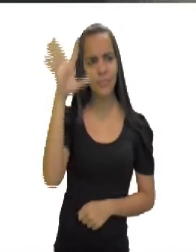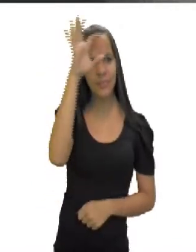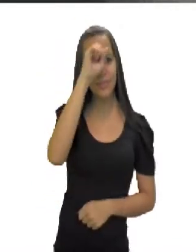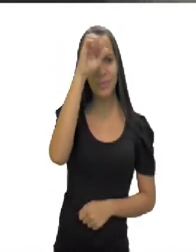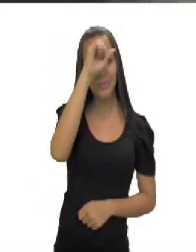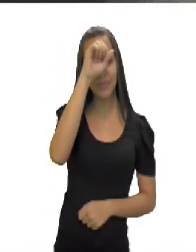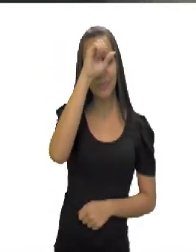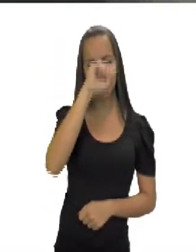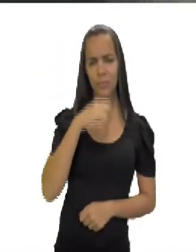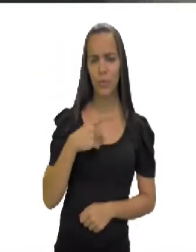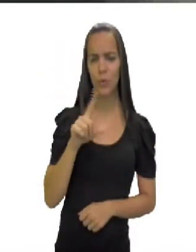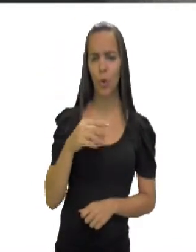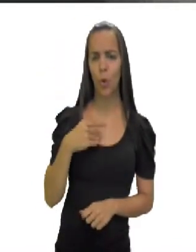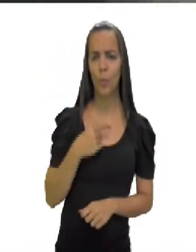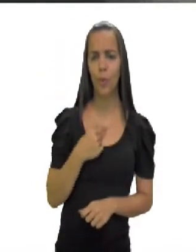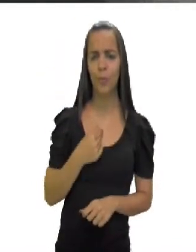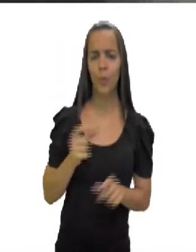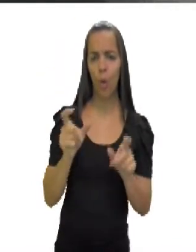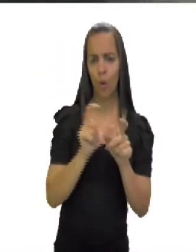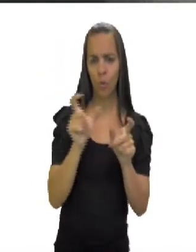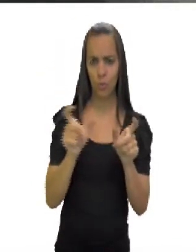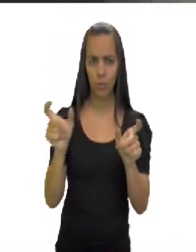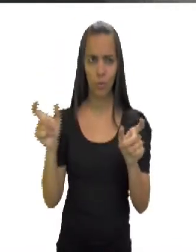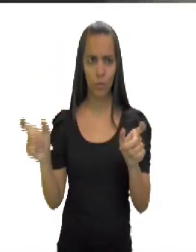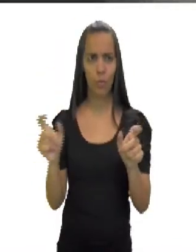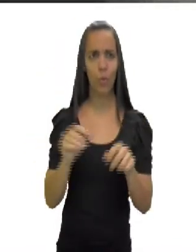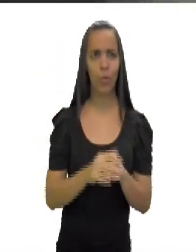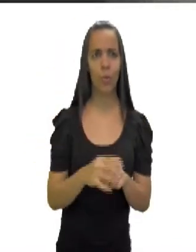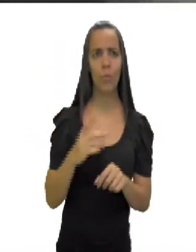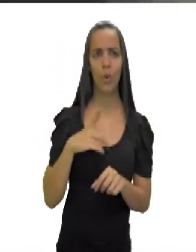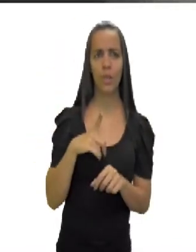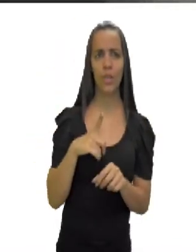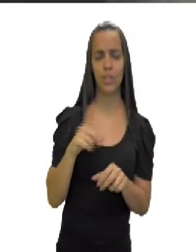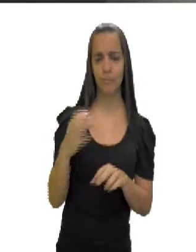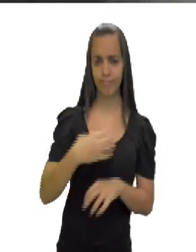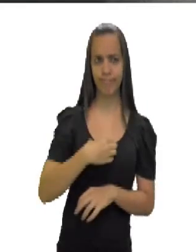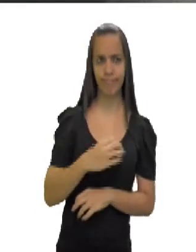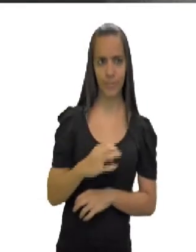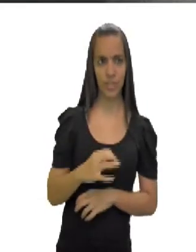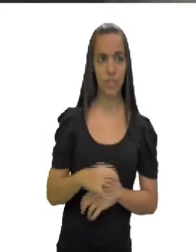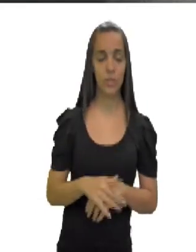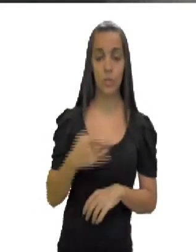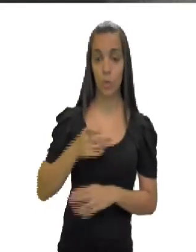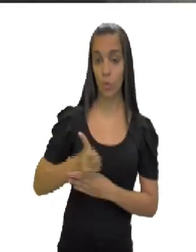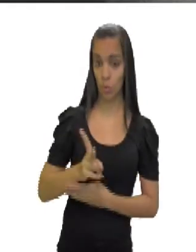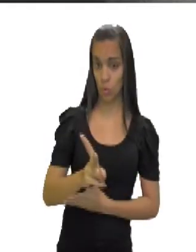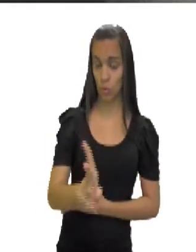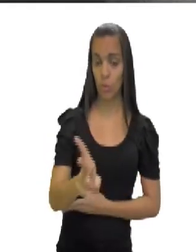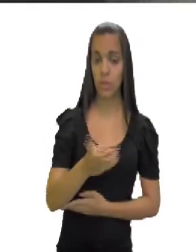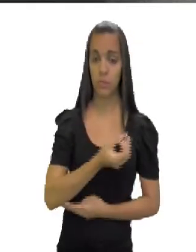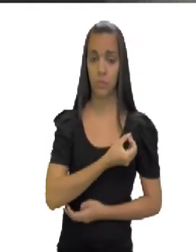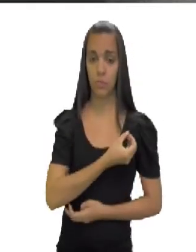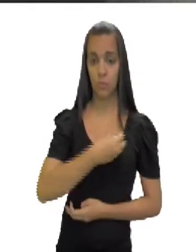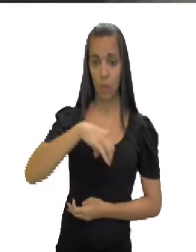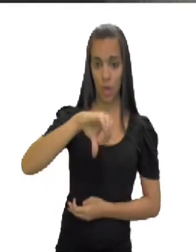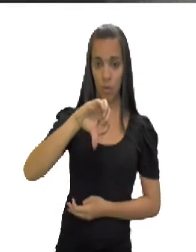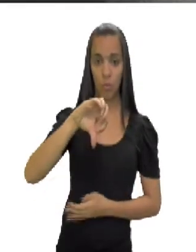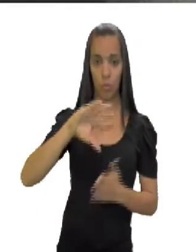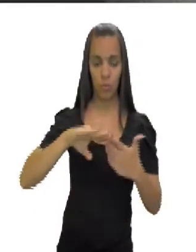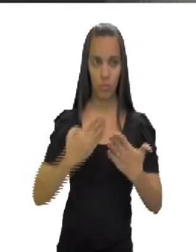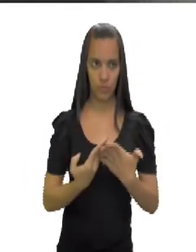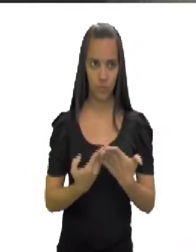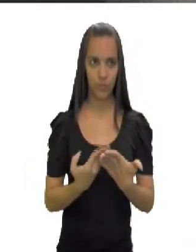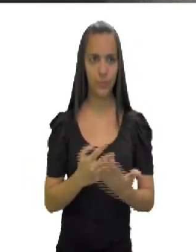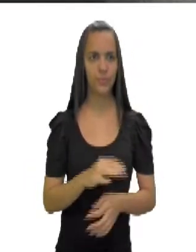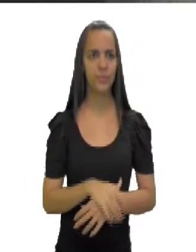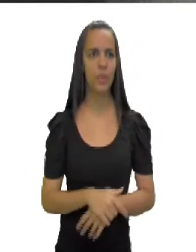aprender um pouquinho do componente curricular de ciências do quinto ano. Continuação da aula 9, que é a nossa aula